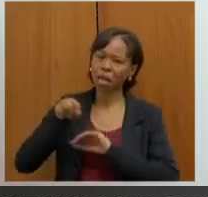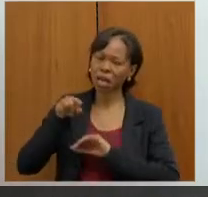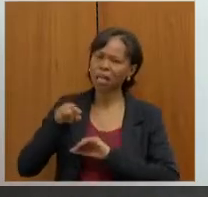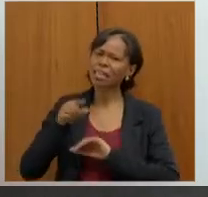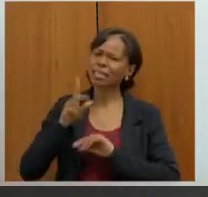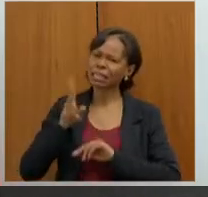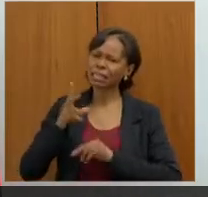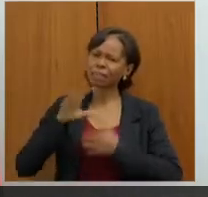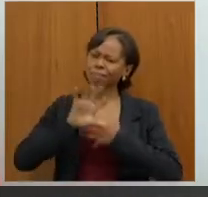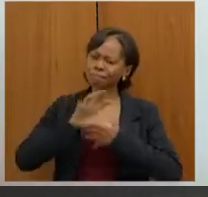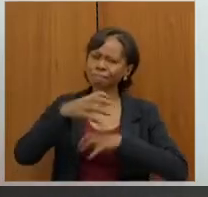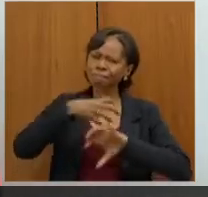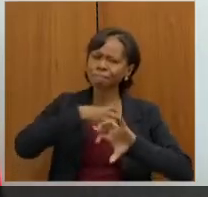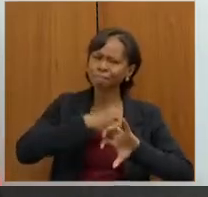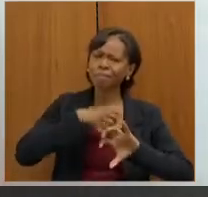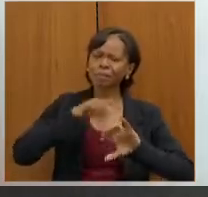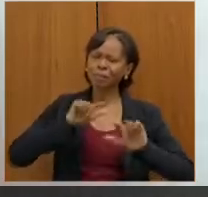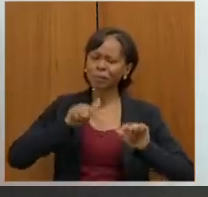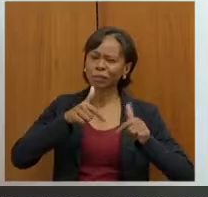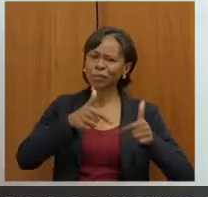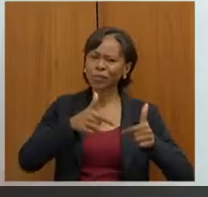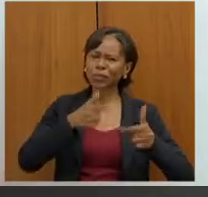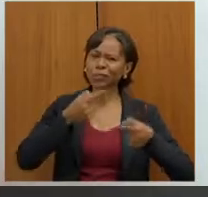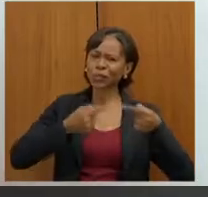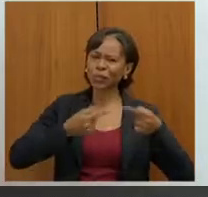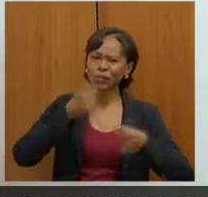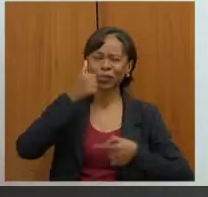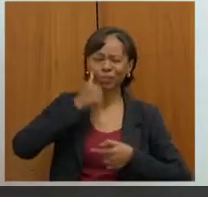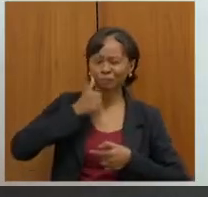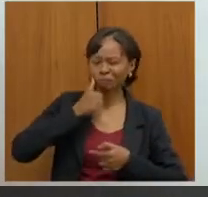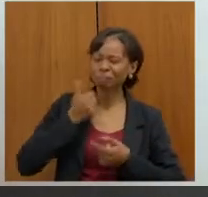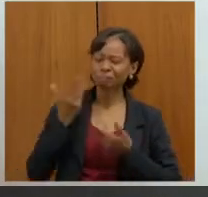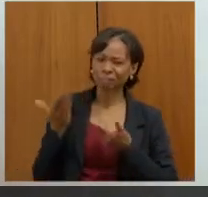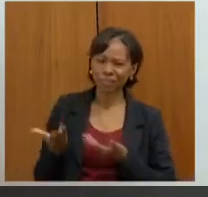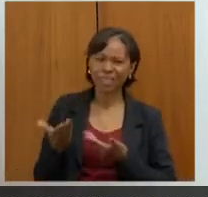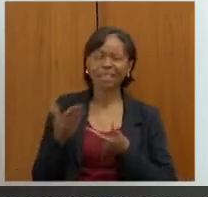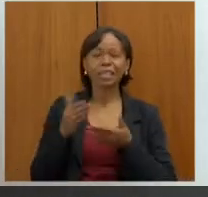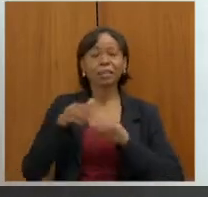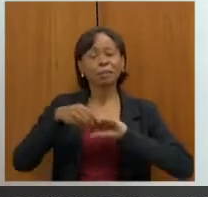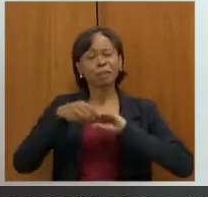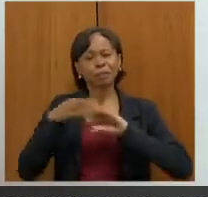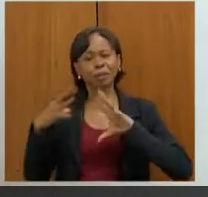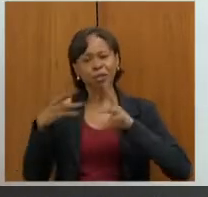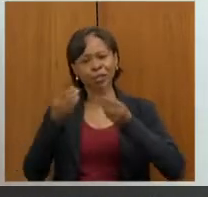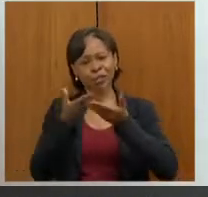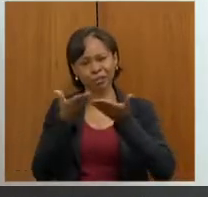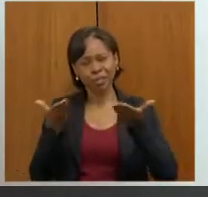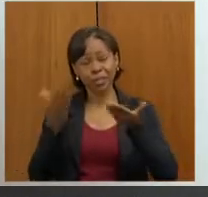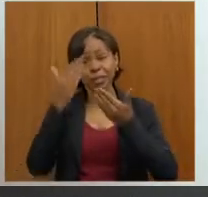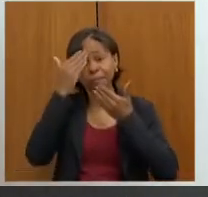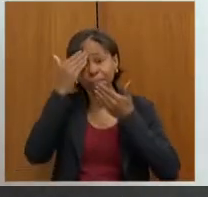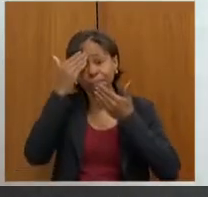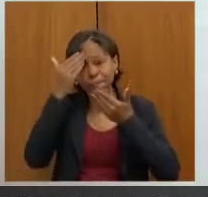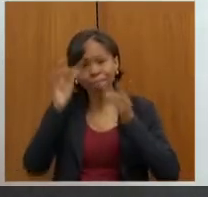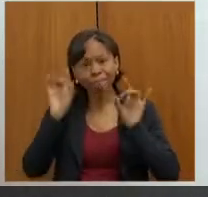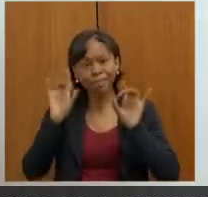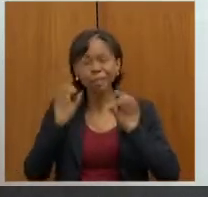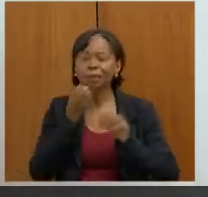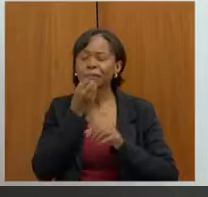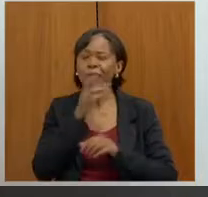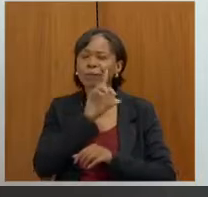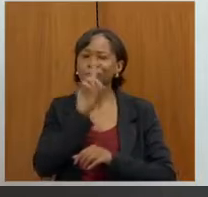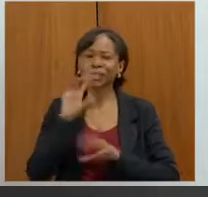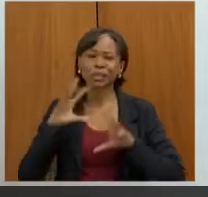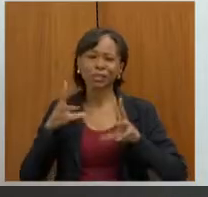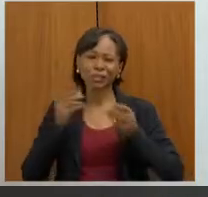Aliados e parceiros das nossas lutas todas vocês que estarão conosco nesse dia de hoje meu agradecimento especial e um bom dia para